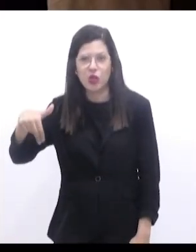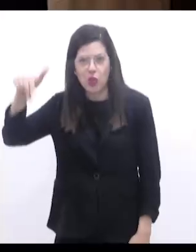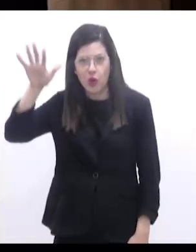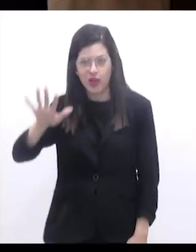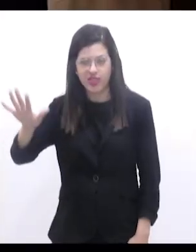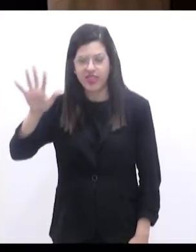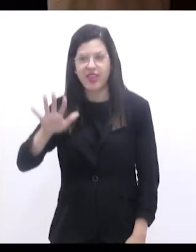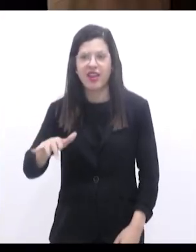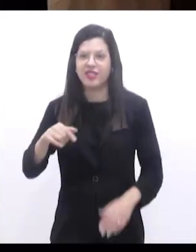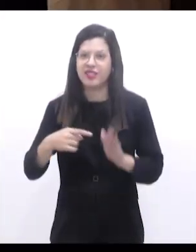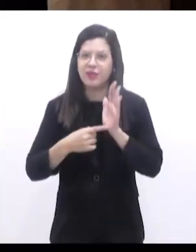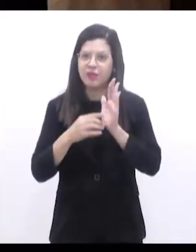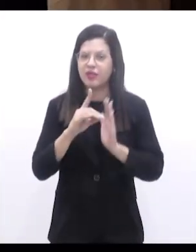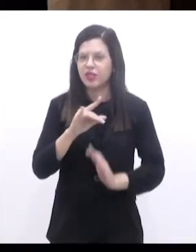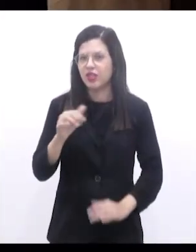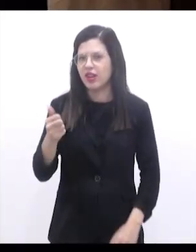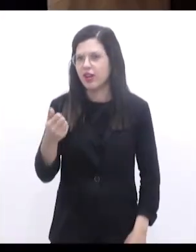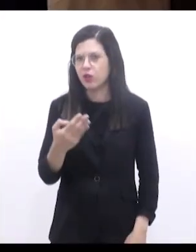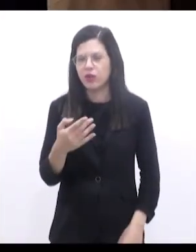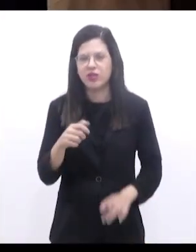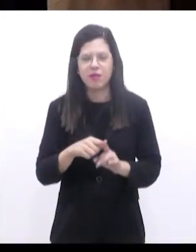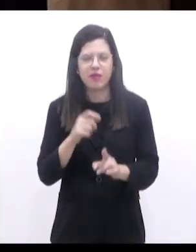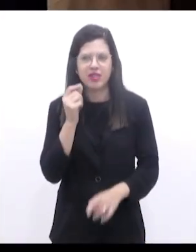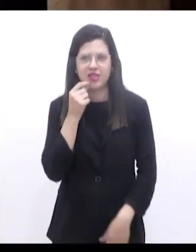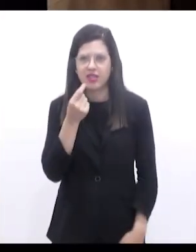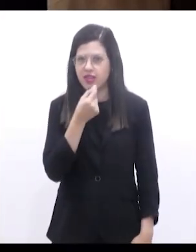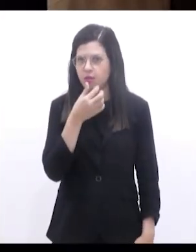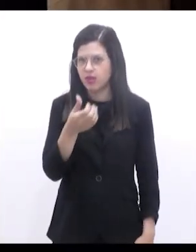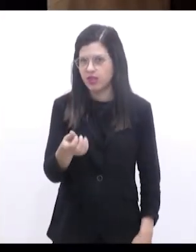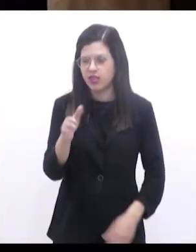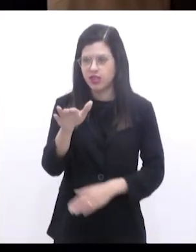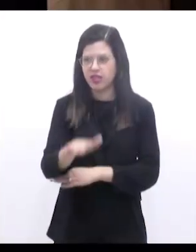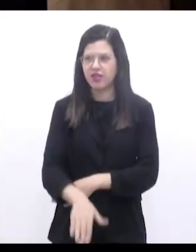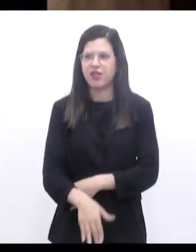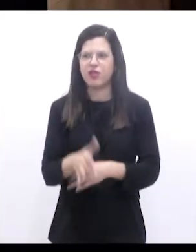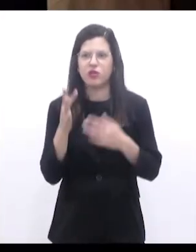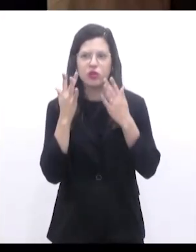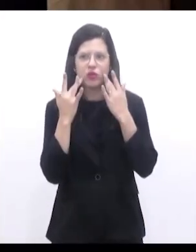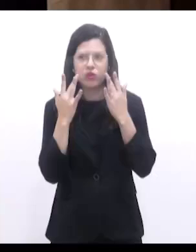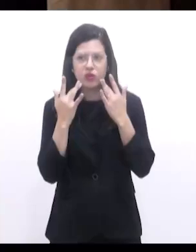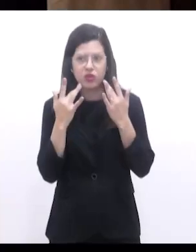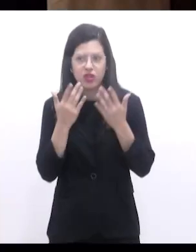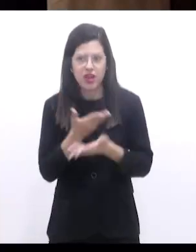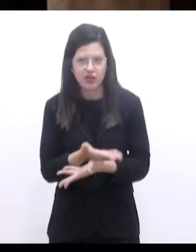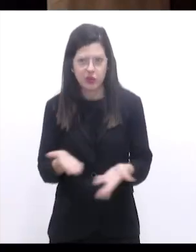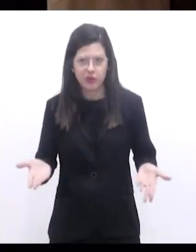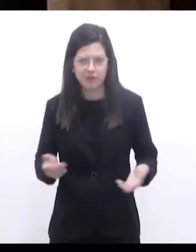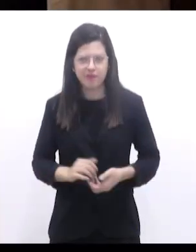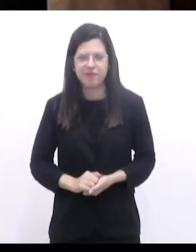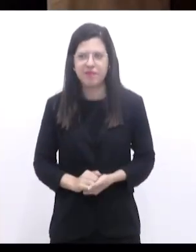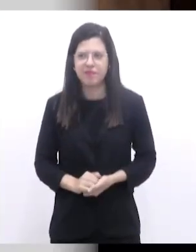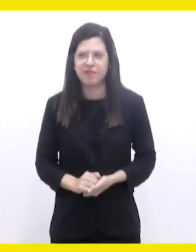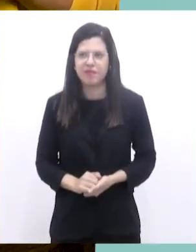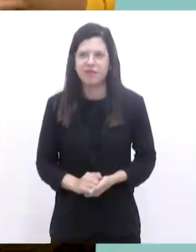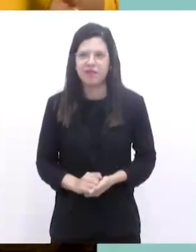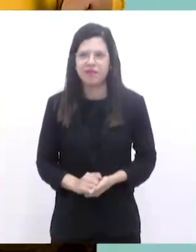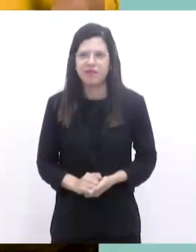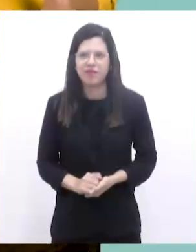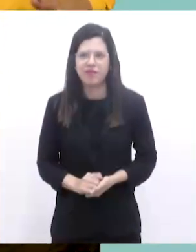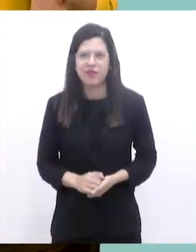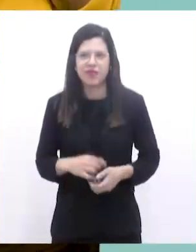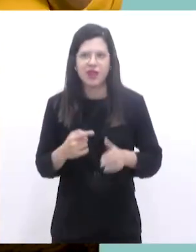se apresenta no dia 14 de setembro, às 6 horas da tarde, no Teatro Firjansese, Caxias.